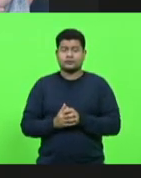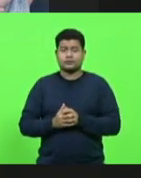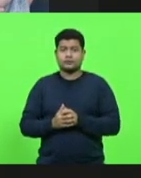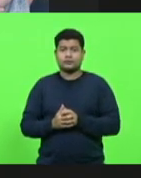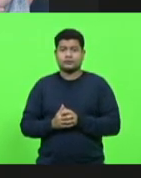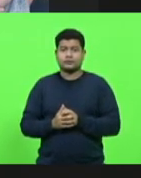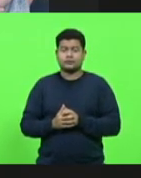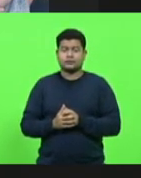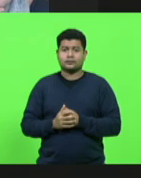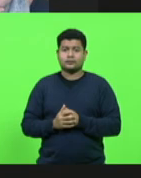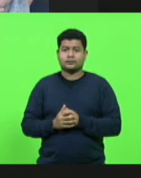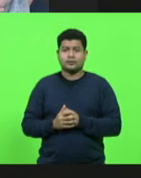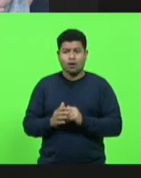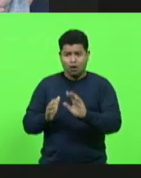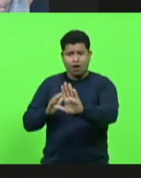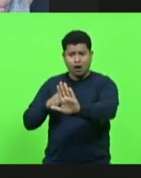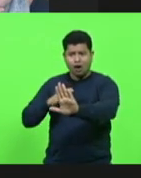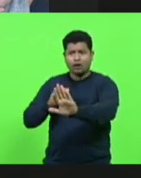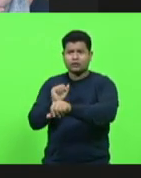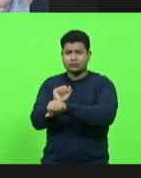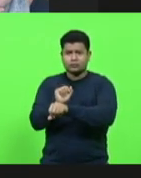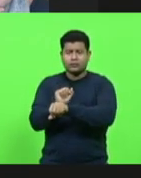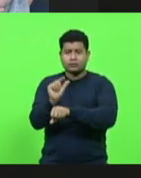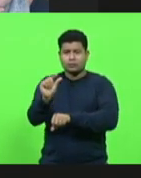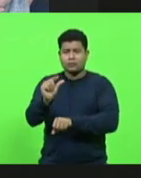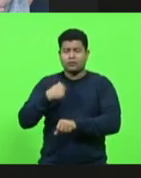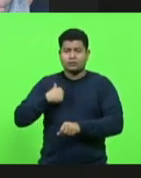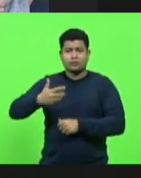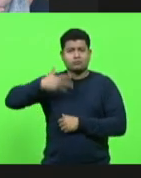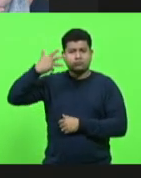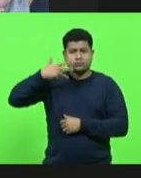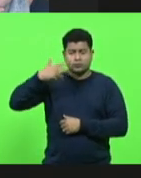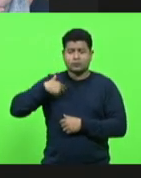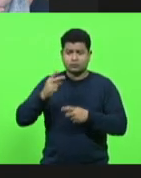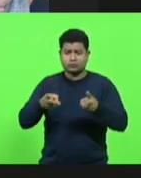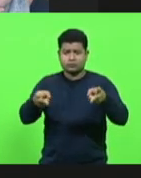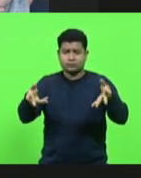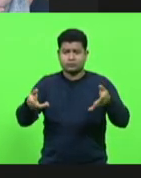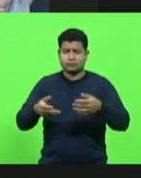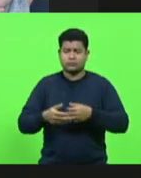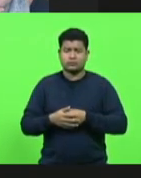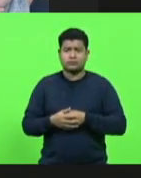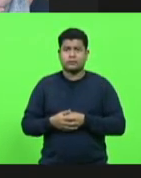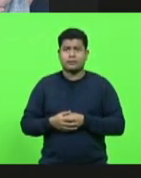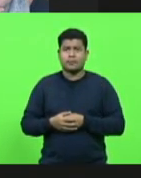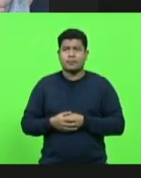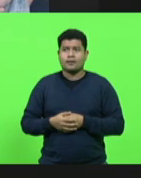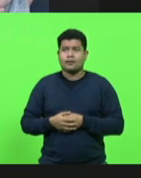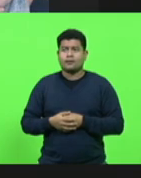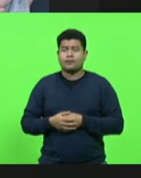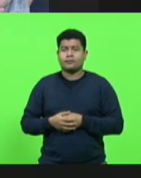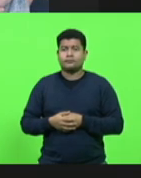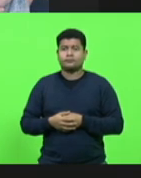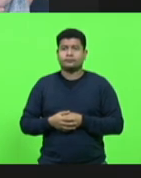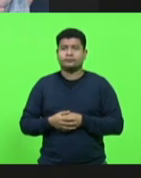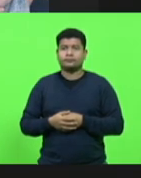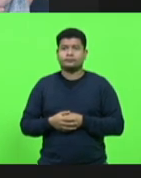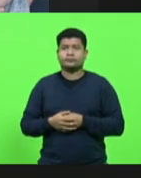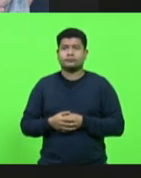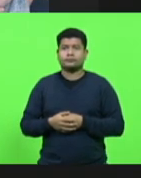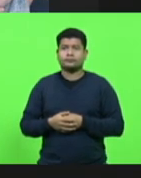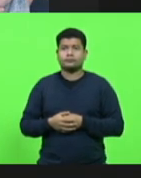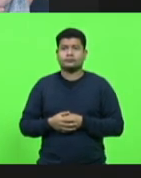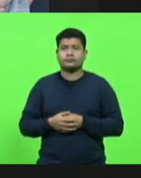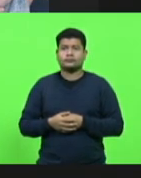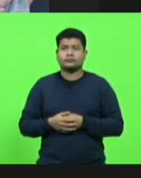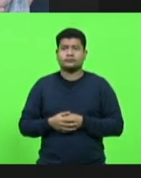palavra, só um pouquinho. Só você já usou a palavra três, quatro vezes, concluir, presidente. Pela ordem, senhores deputados. Eu estou usando a palavra quando